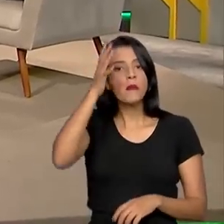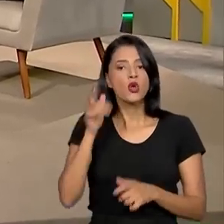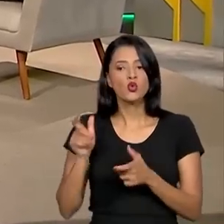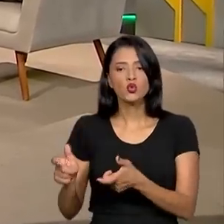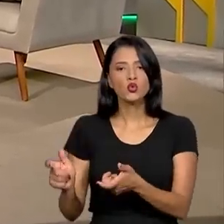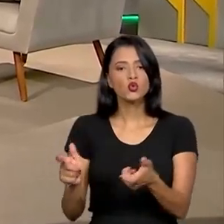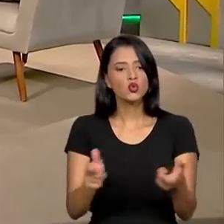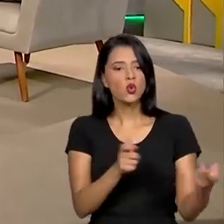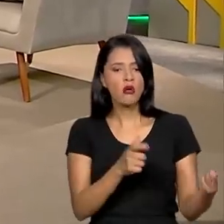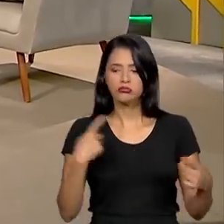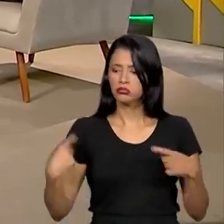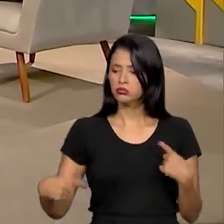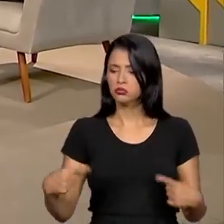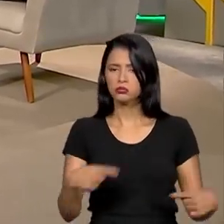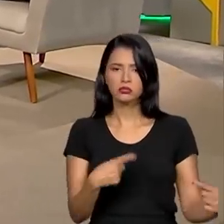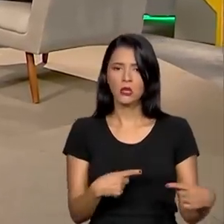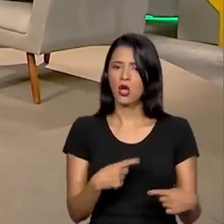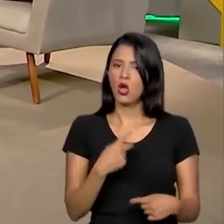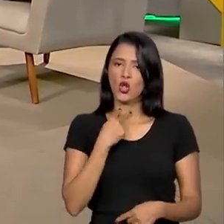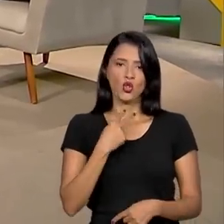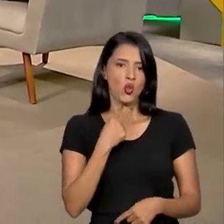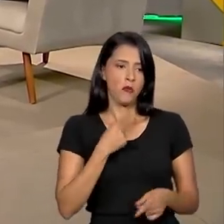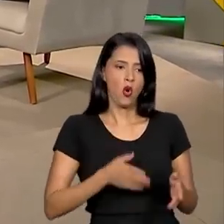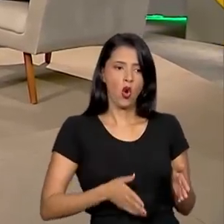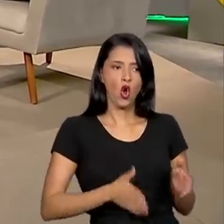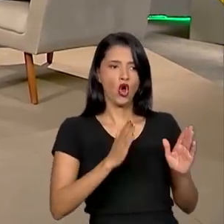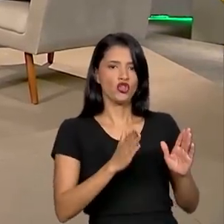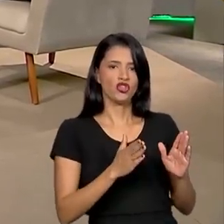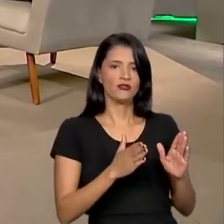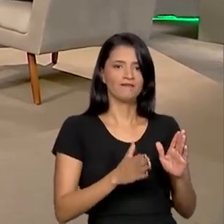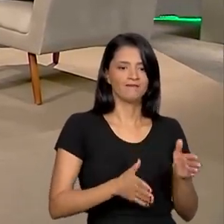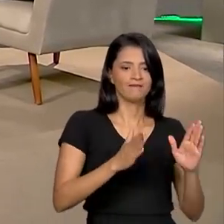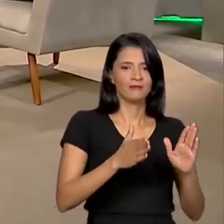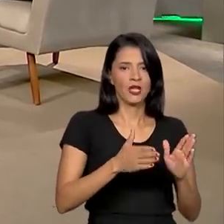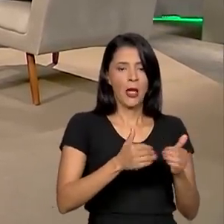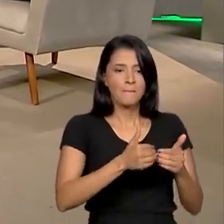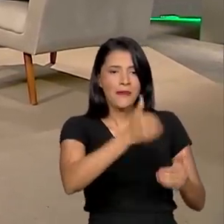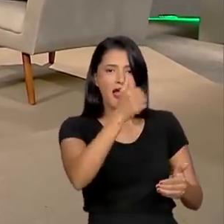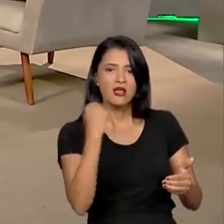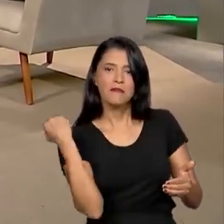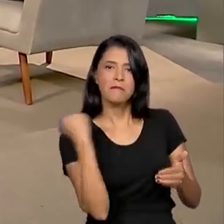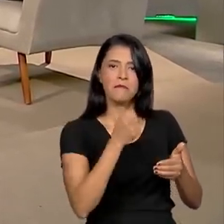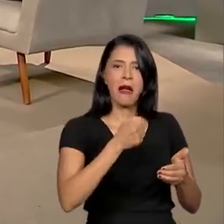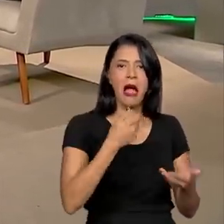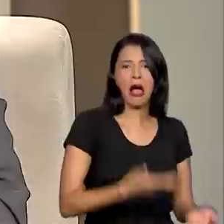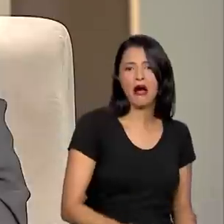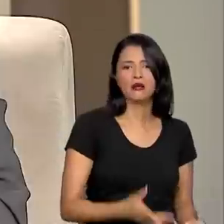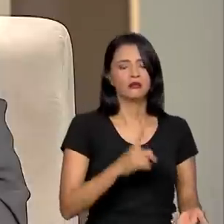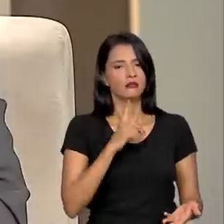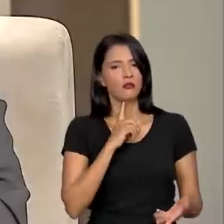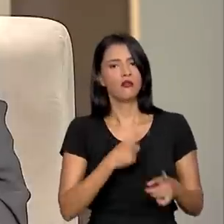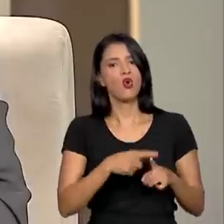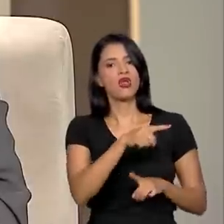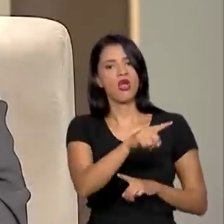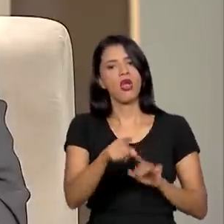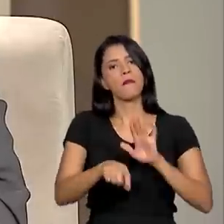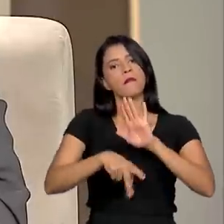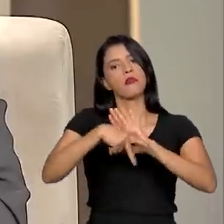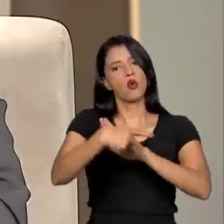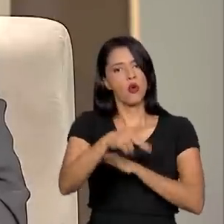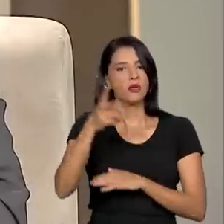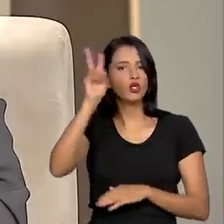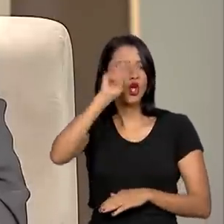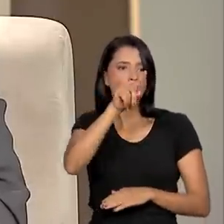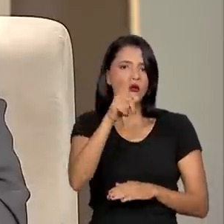e debatemos, olha, não pode derrubar essa parede porque é histórica, por que não construímos uma parede adicional? Não pode rasgar esse